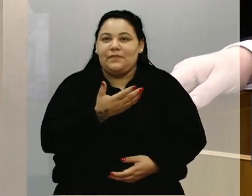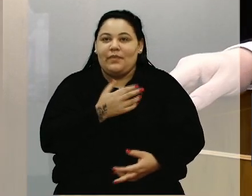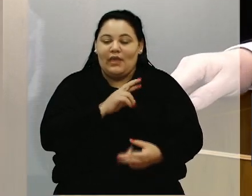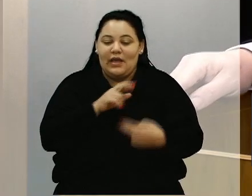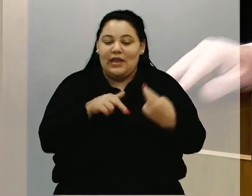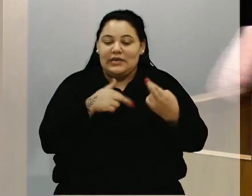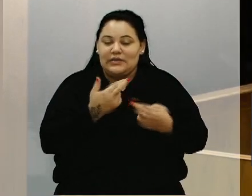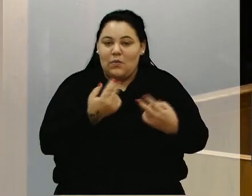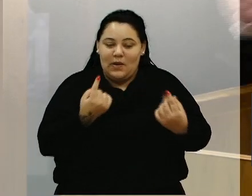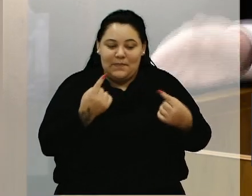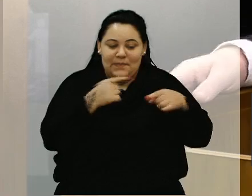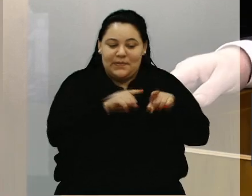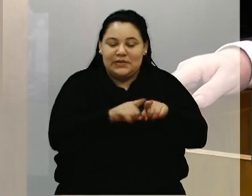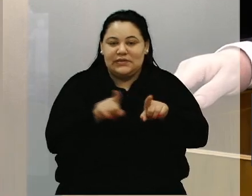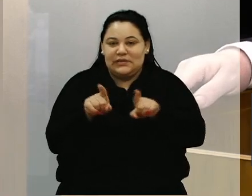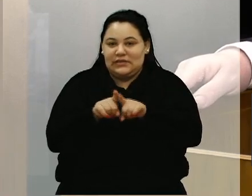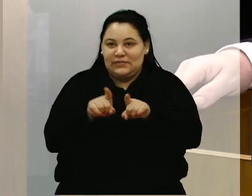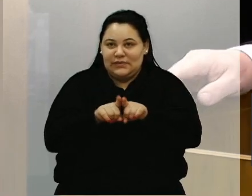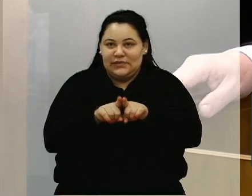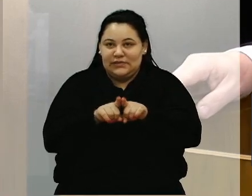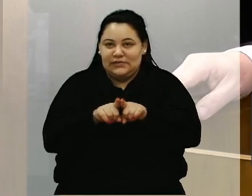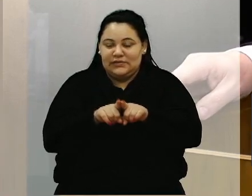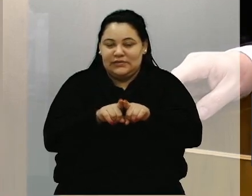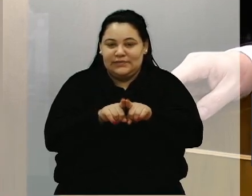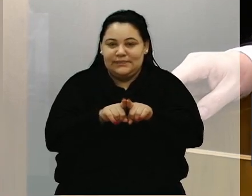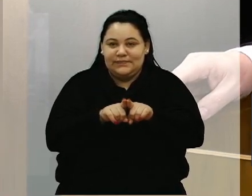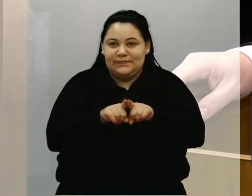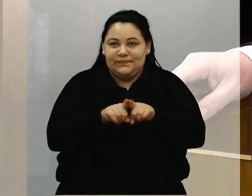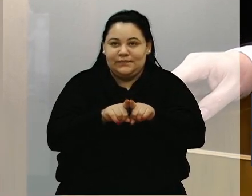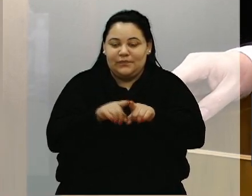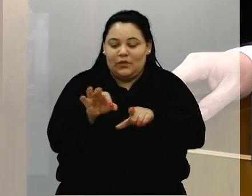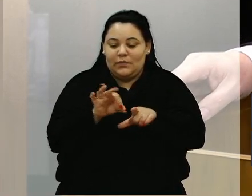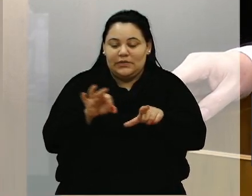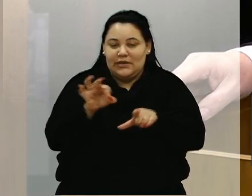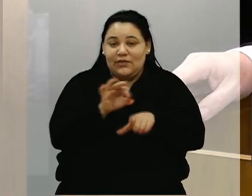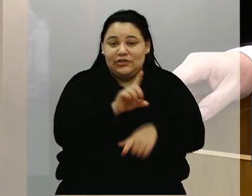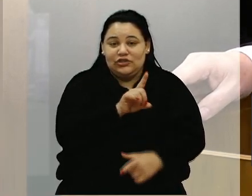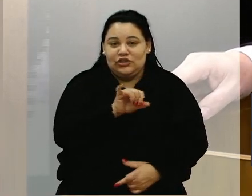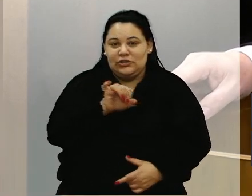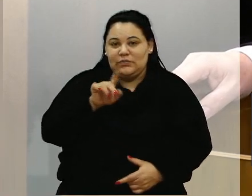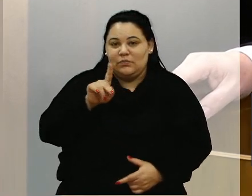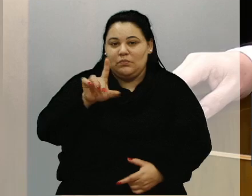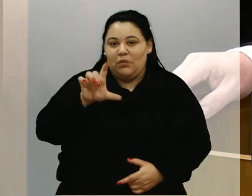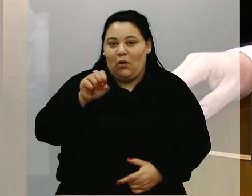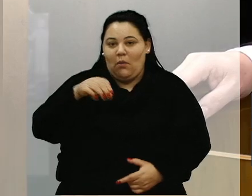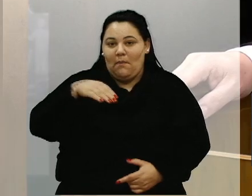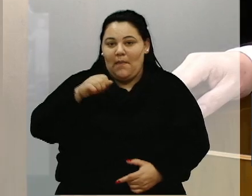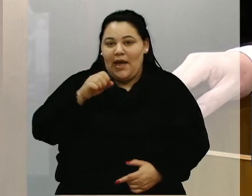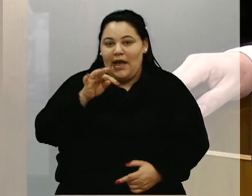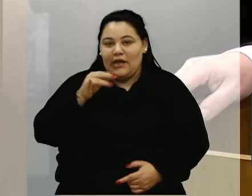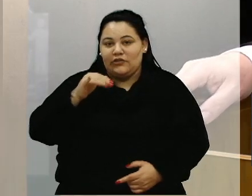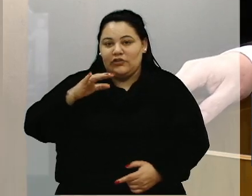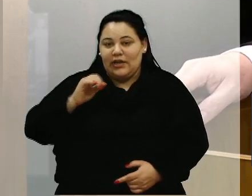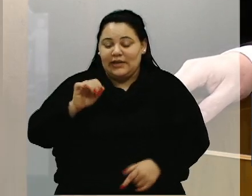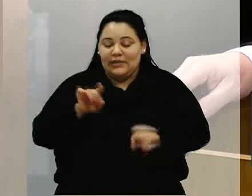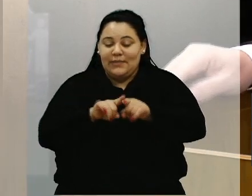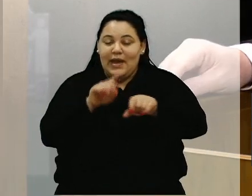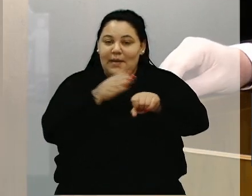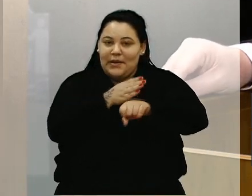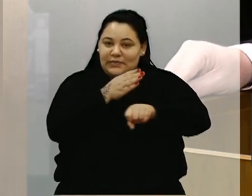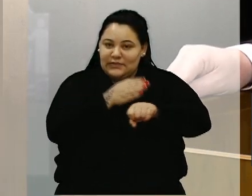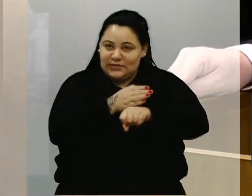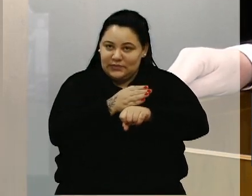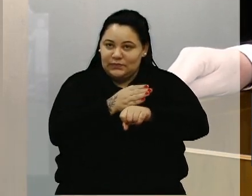de parceria, tanto diplomática quanto comercial, e a parceria também das cidades